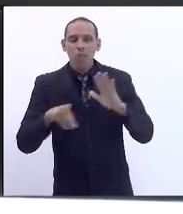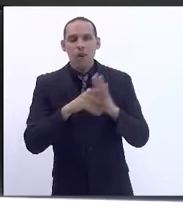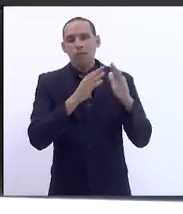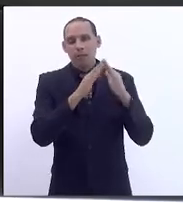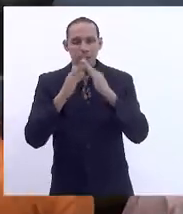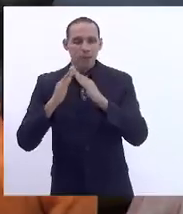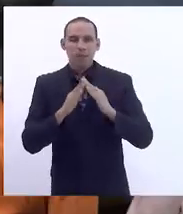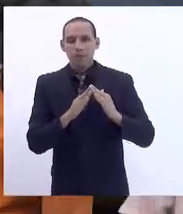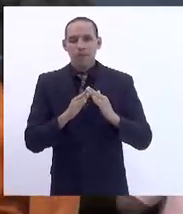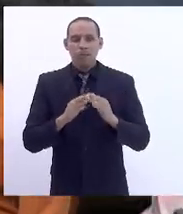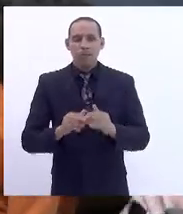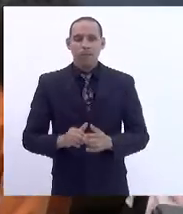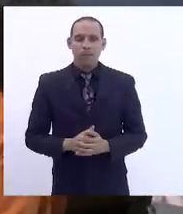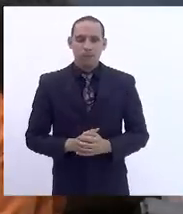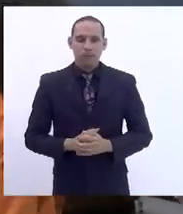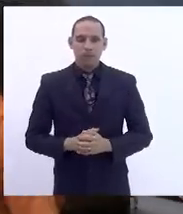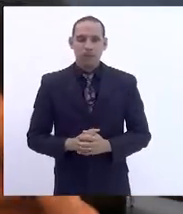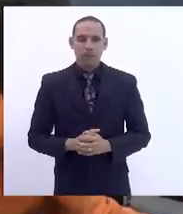favela